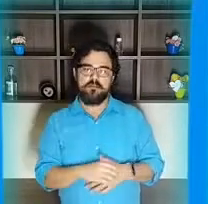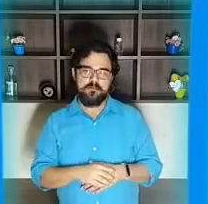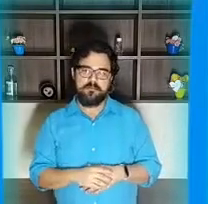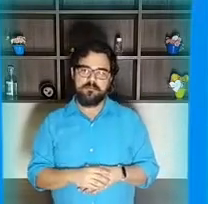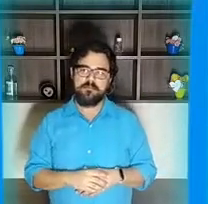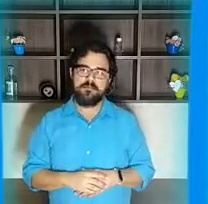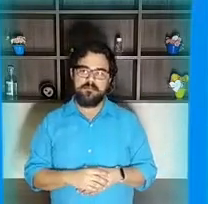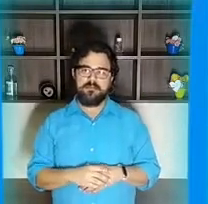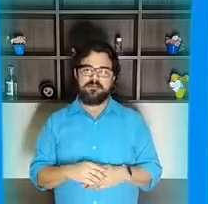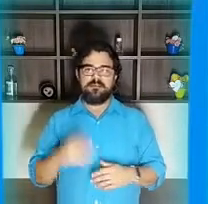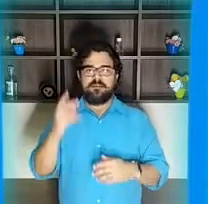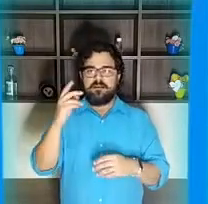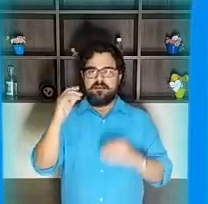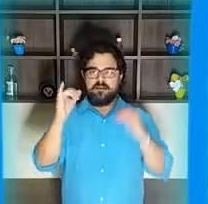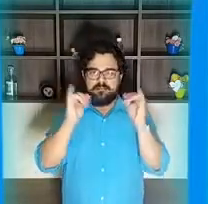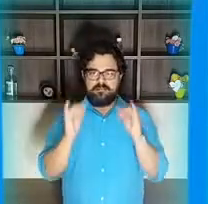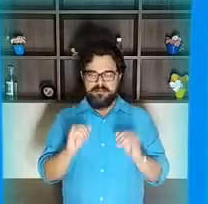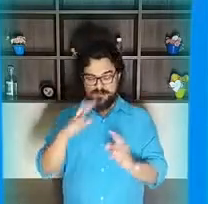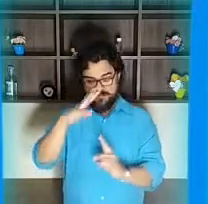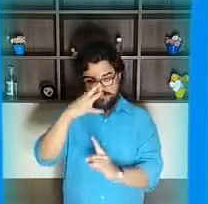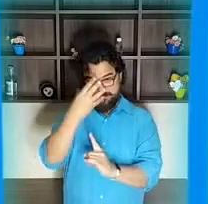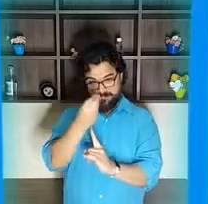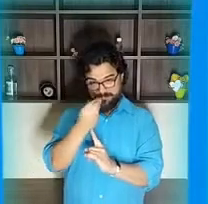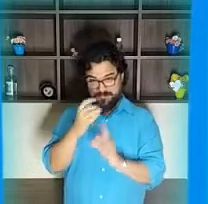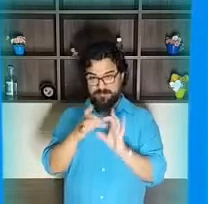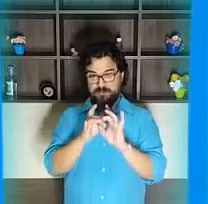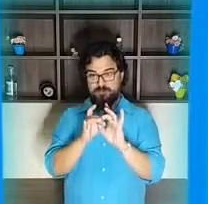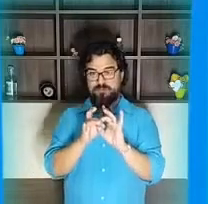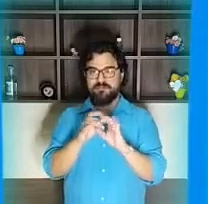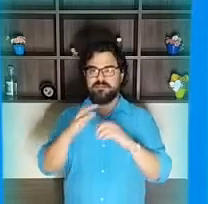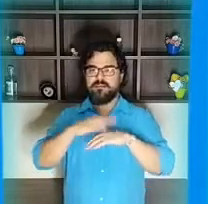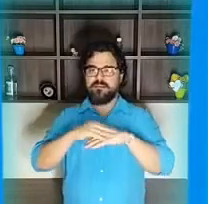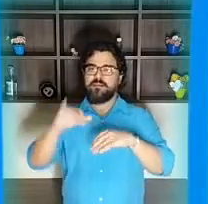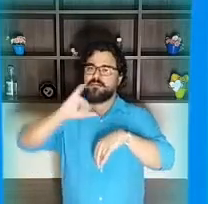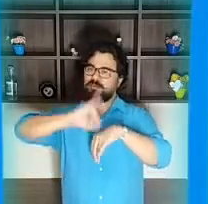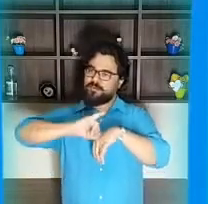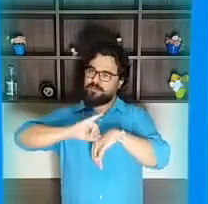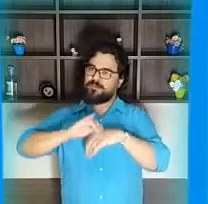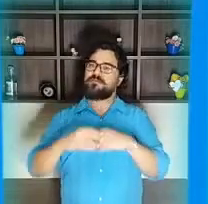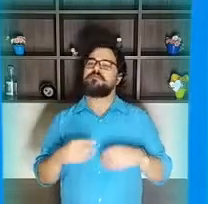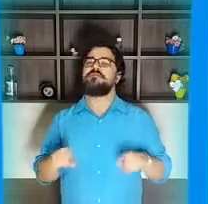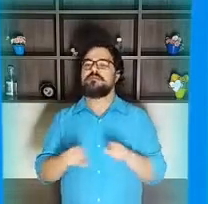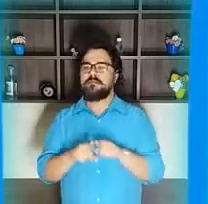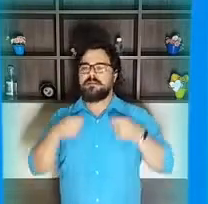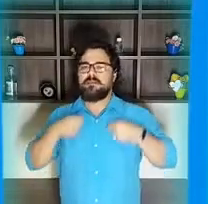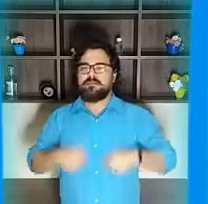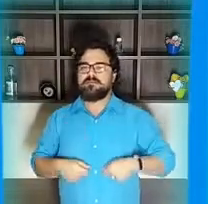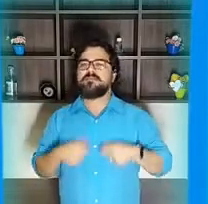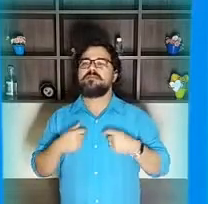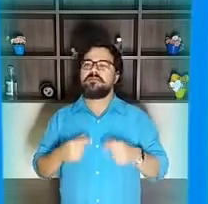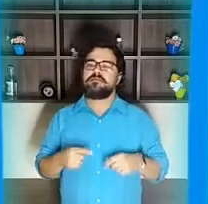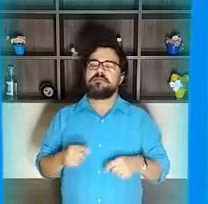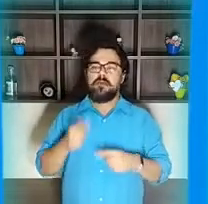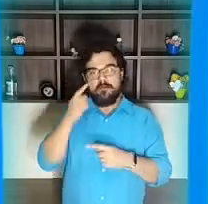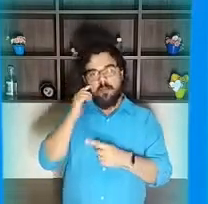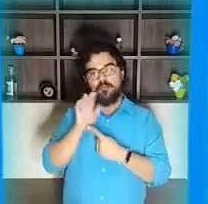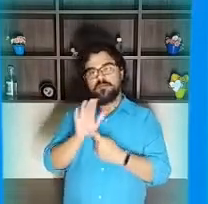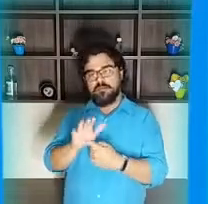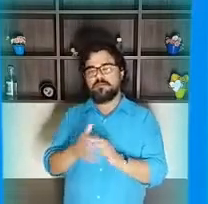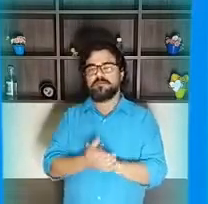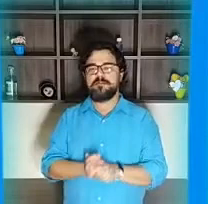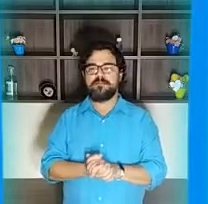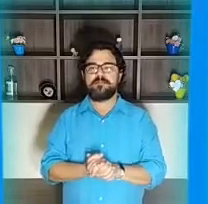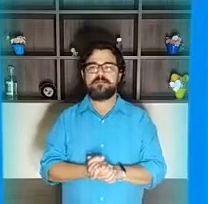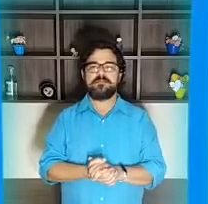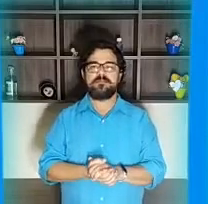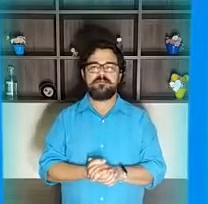olha que carinho. Olha! Olha que carinho. Vamos, claro, tá aqui, vesti a camisa, né? Deixa eu sair da frente dela aqui, ó. Oh, aí, ó, ela aí.